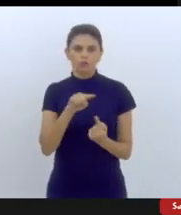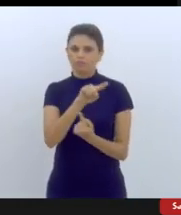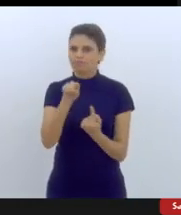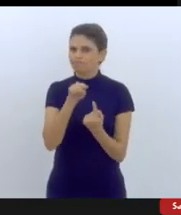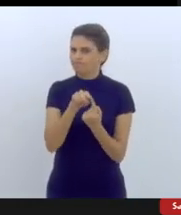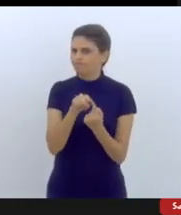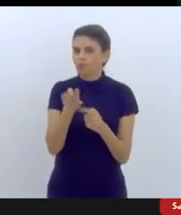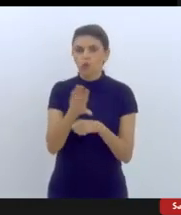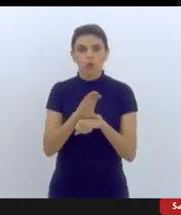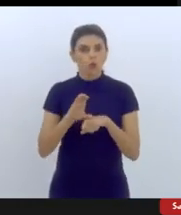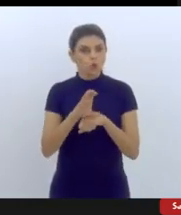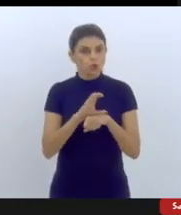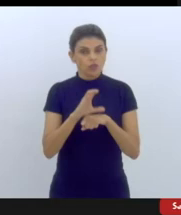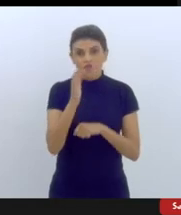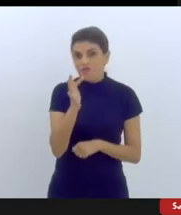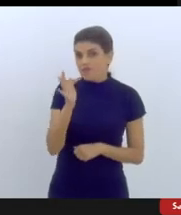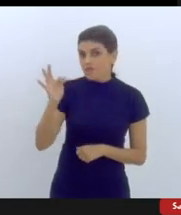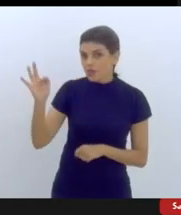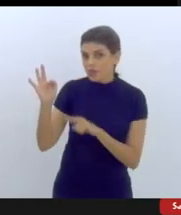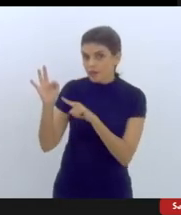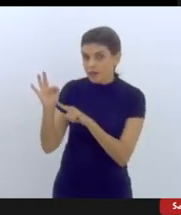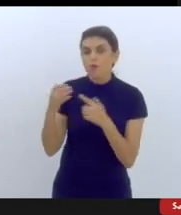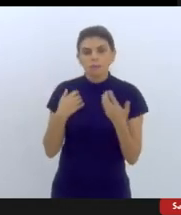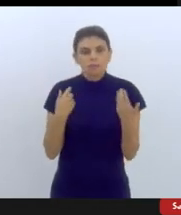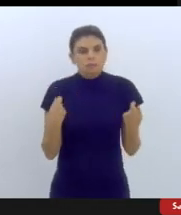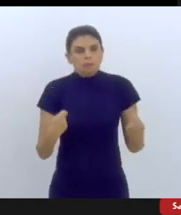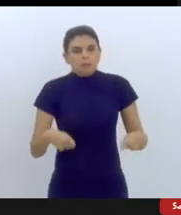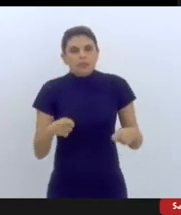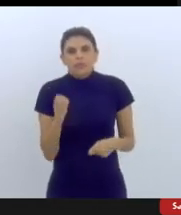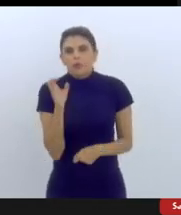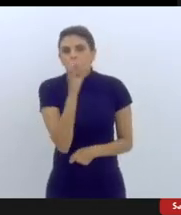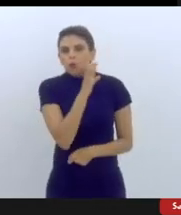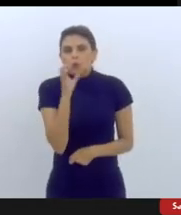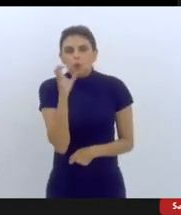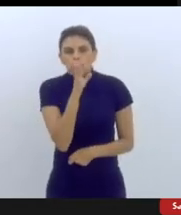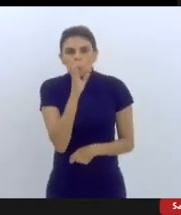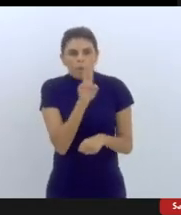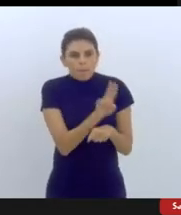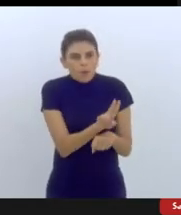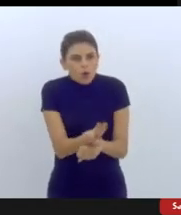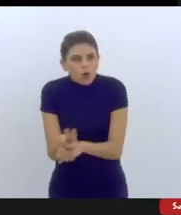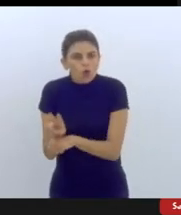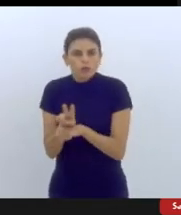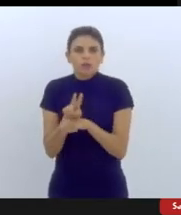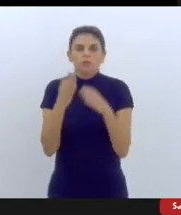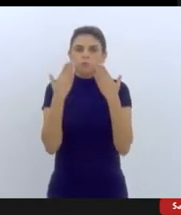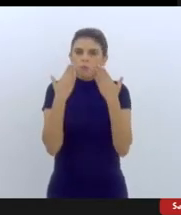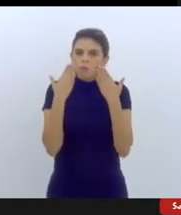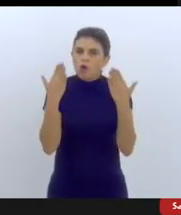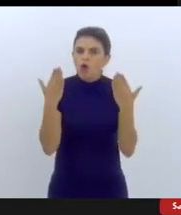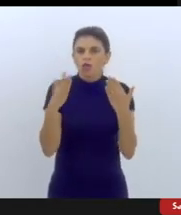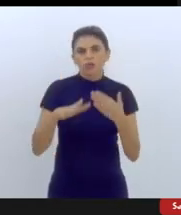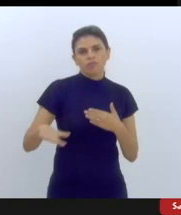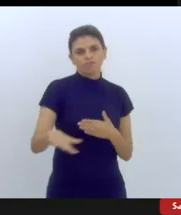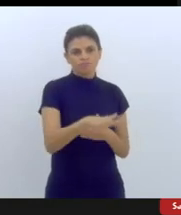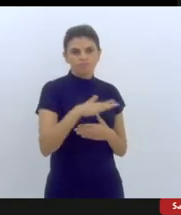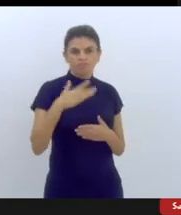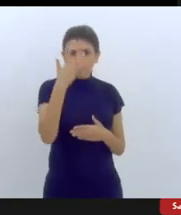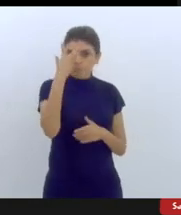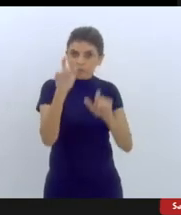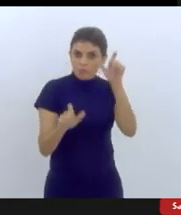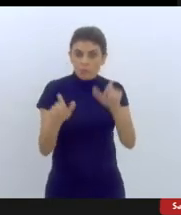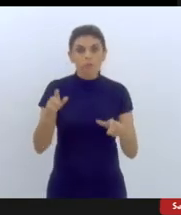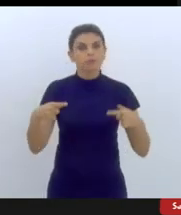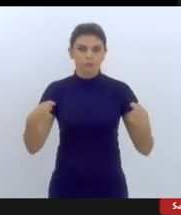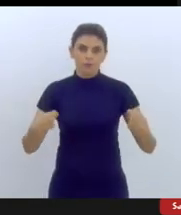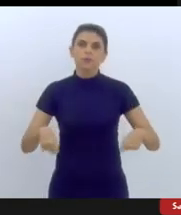Constituição Federal e que nós precisamos, de fato, proteger, mostrar que